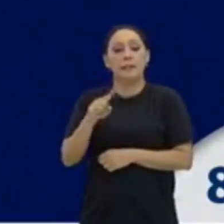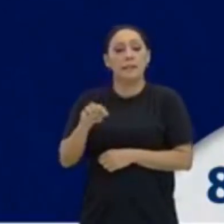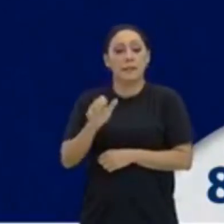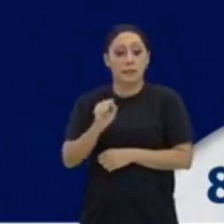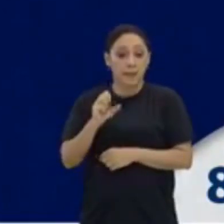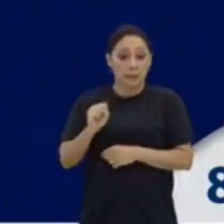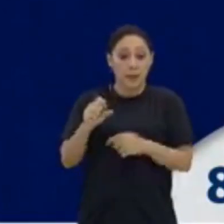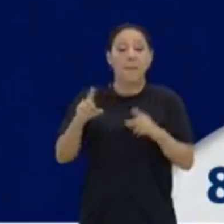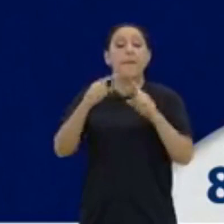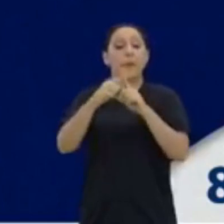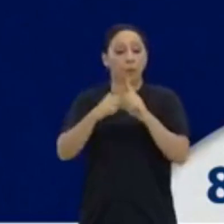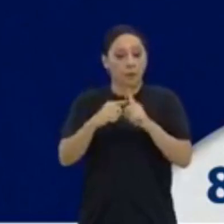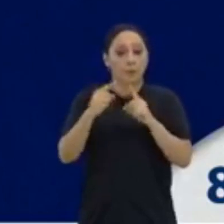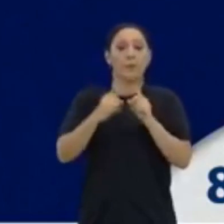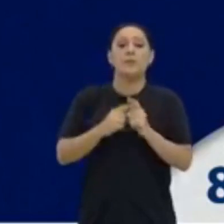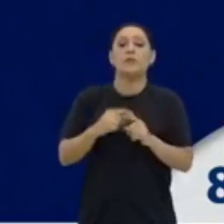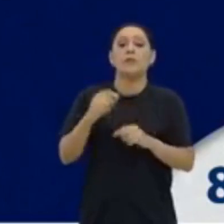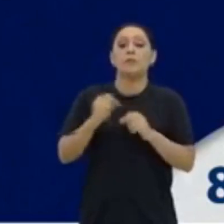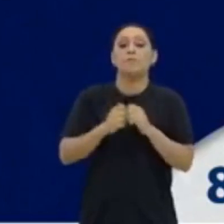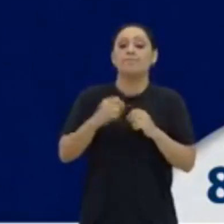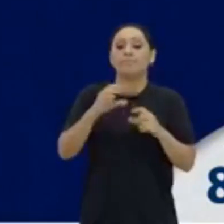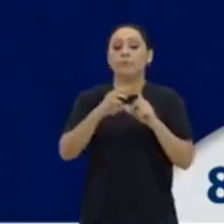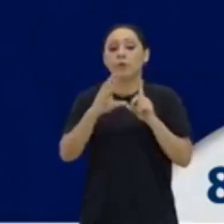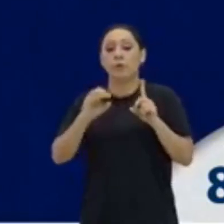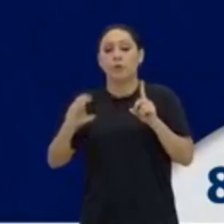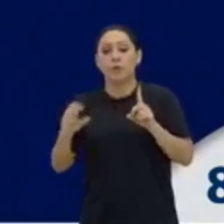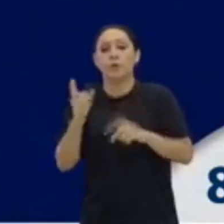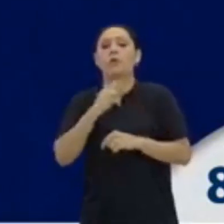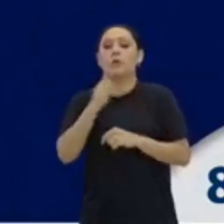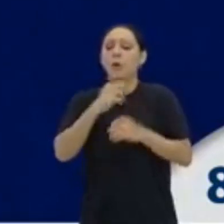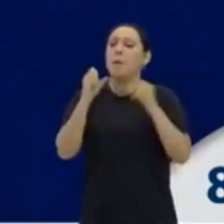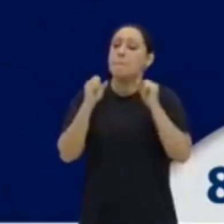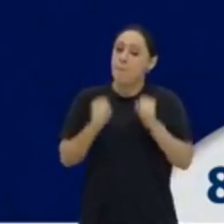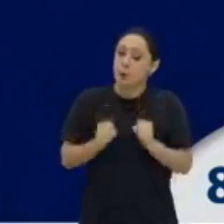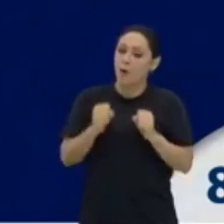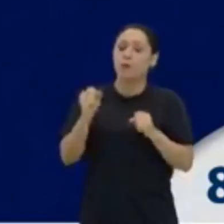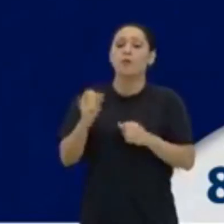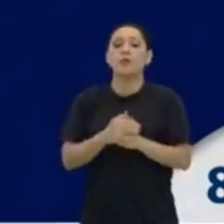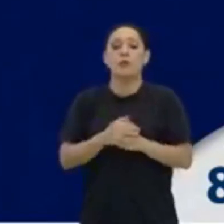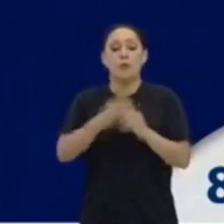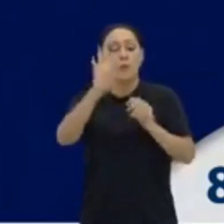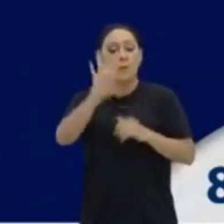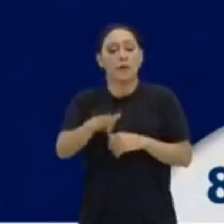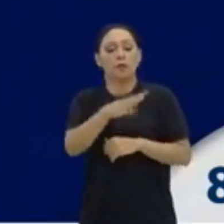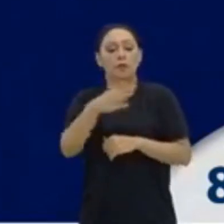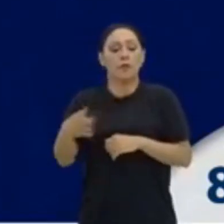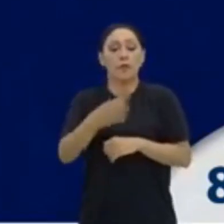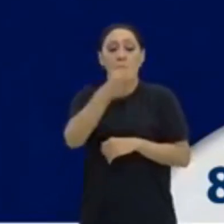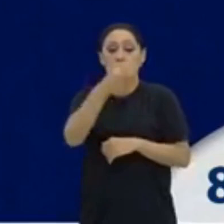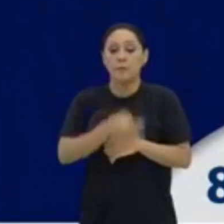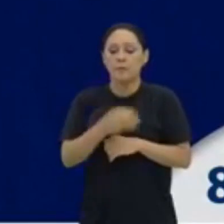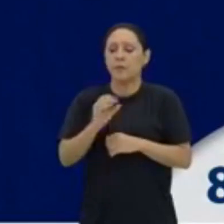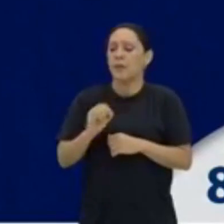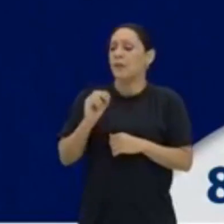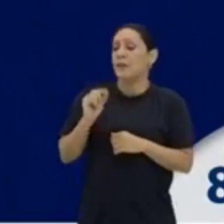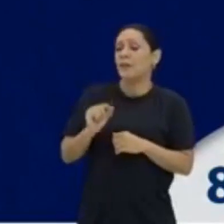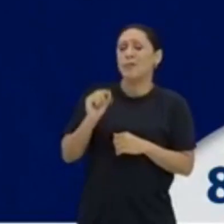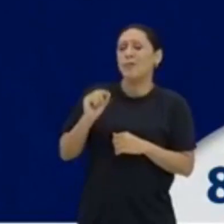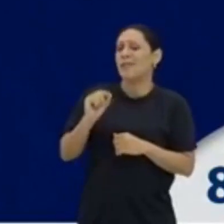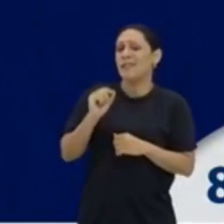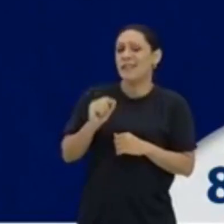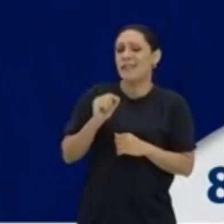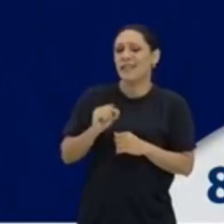como a temperatura, comprimento, volume, densidade e velocidade, você pode medir numa escala padronizada. Fernando, o que seria então a